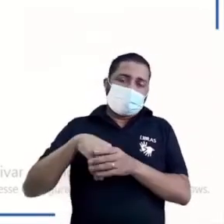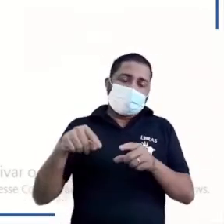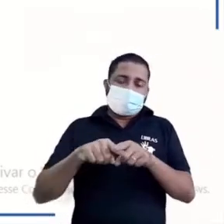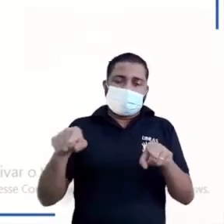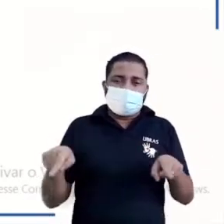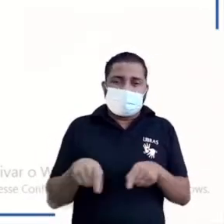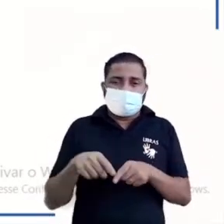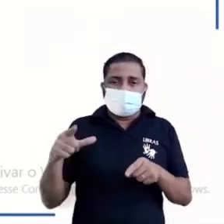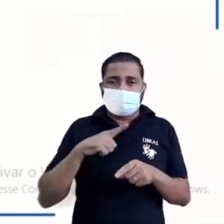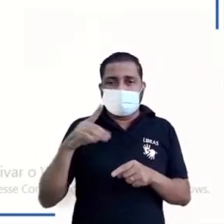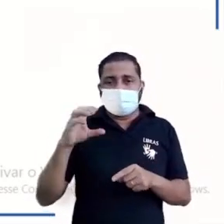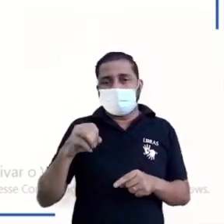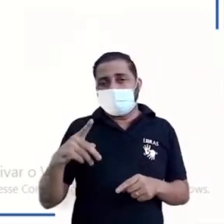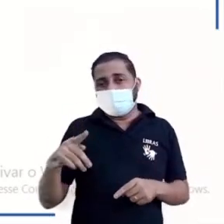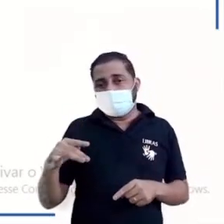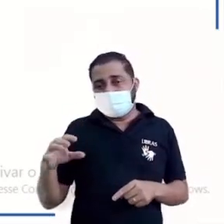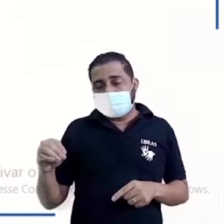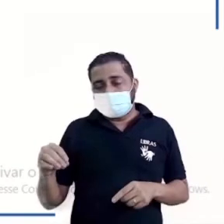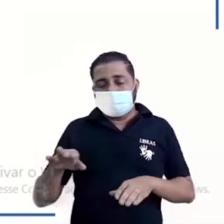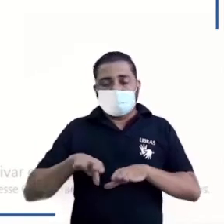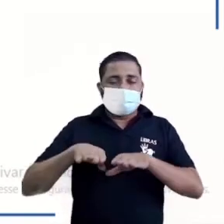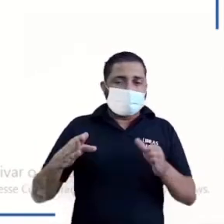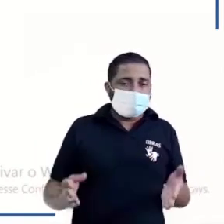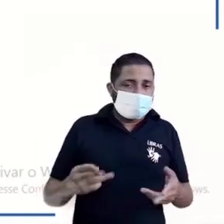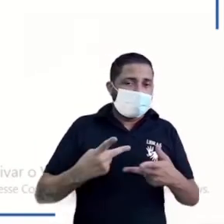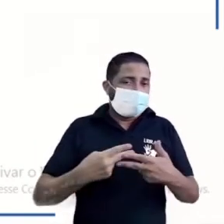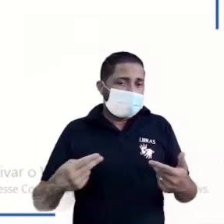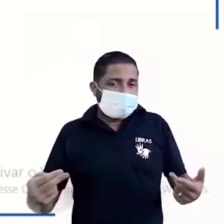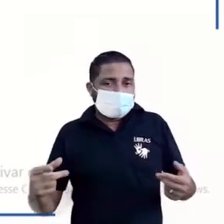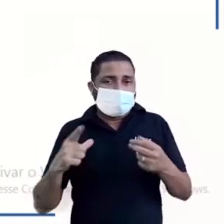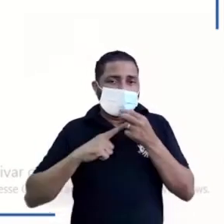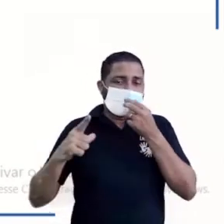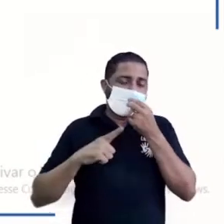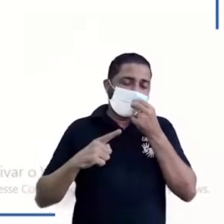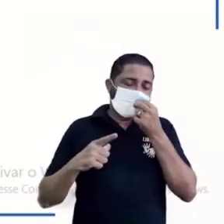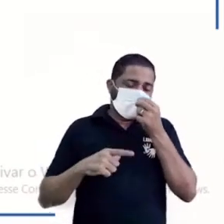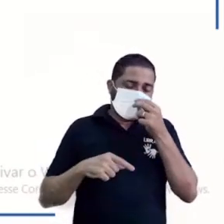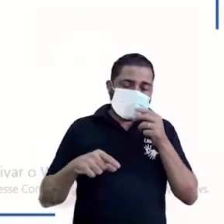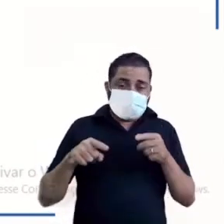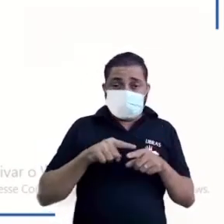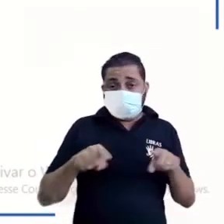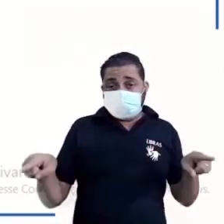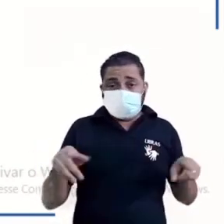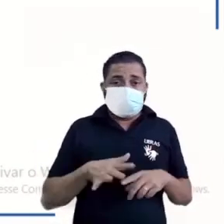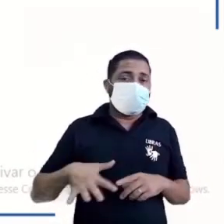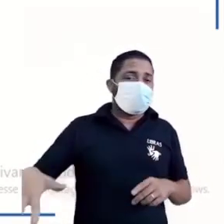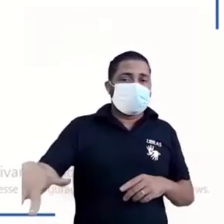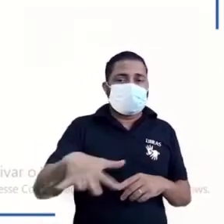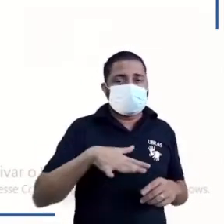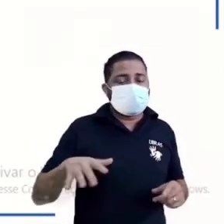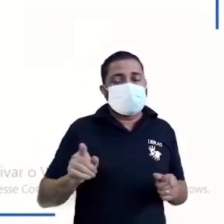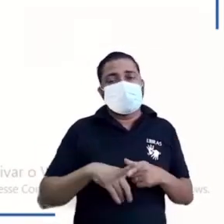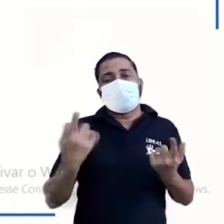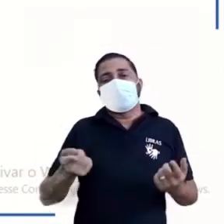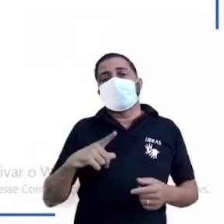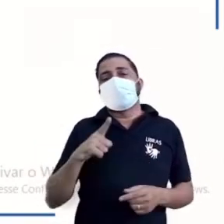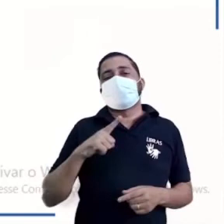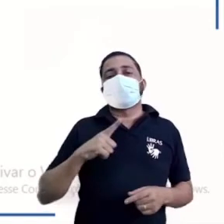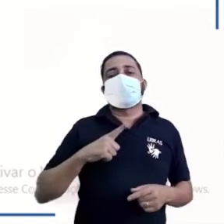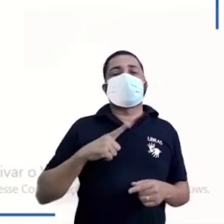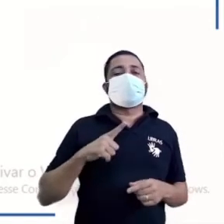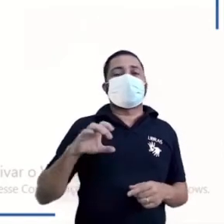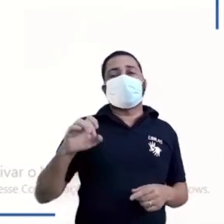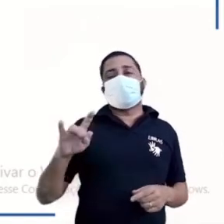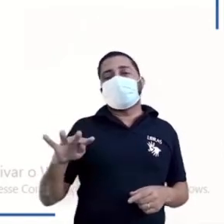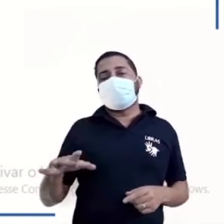uma composição em que móveis possuem linhas retas, o ambiente é um ambiente reto, mas você tem um elemento